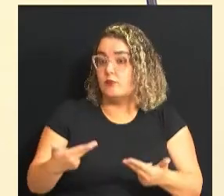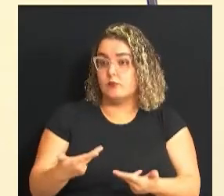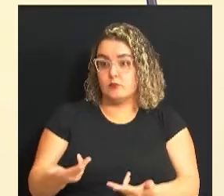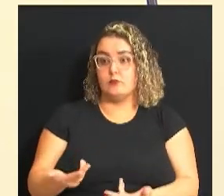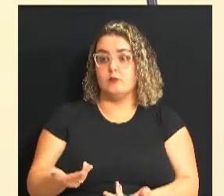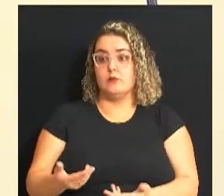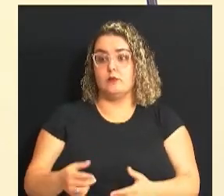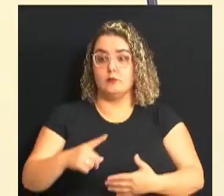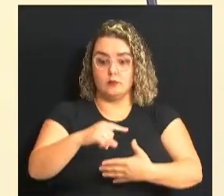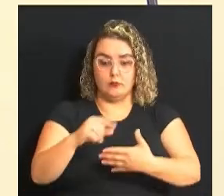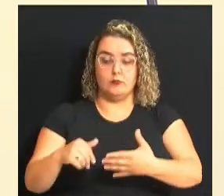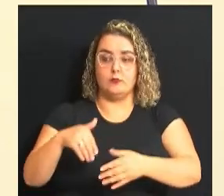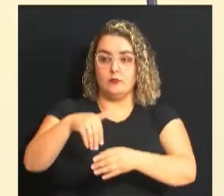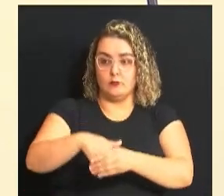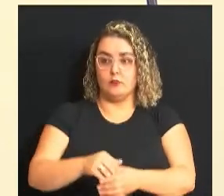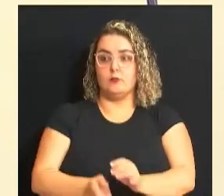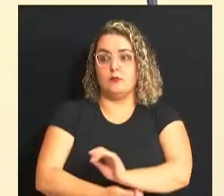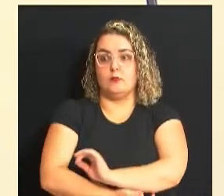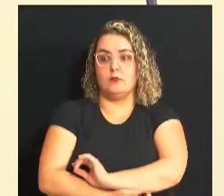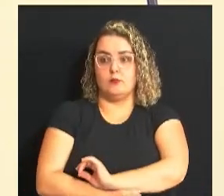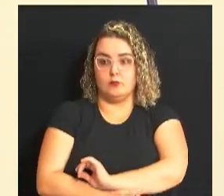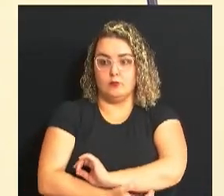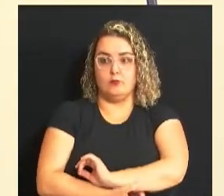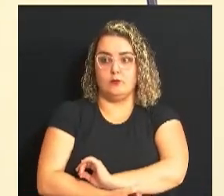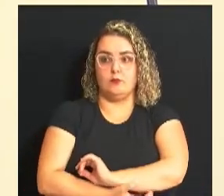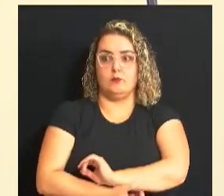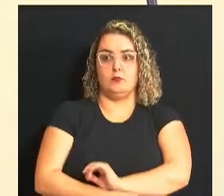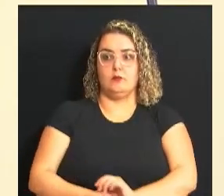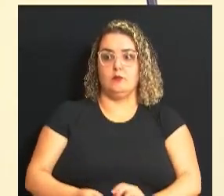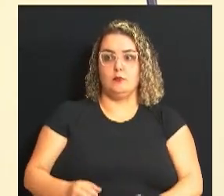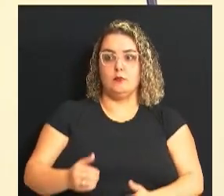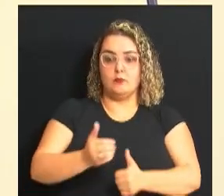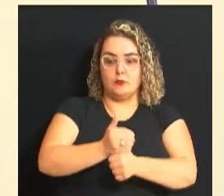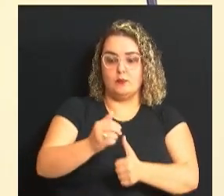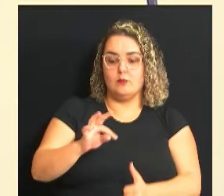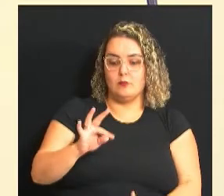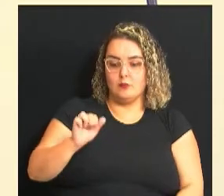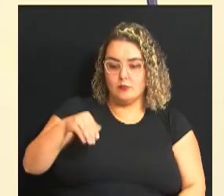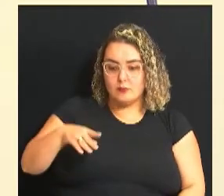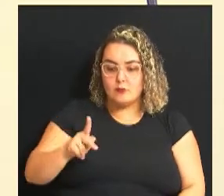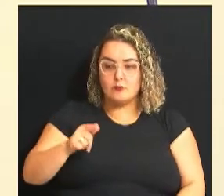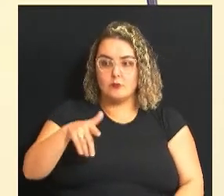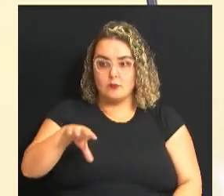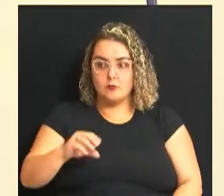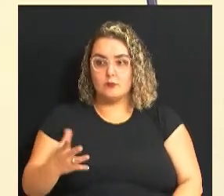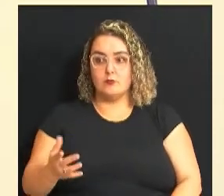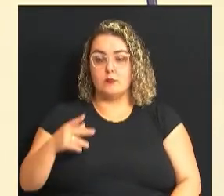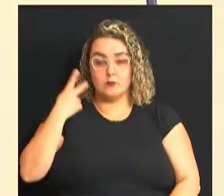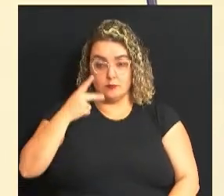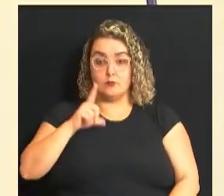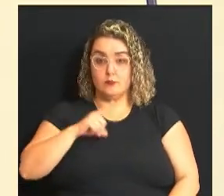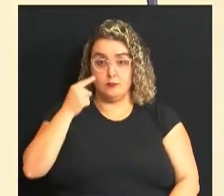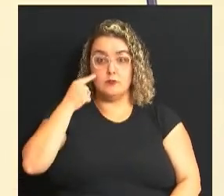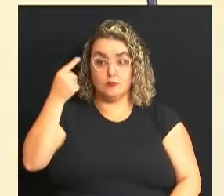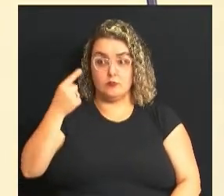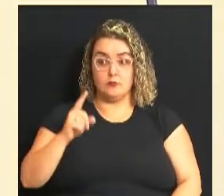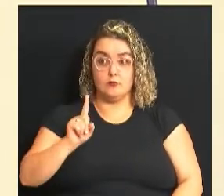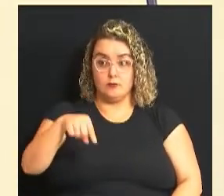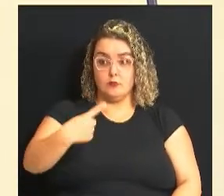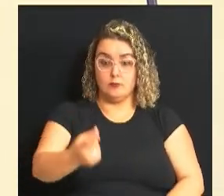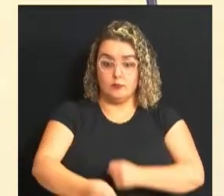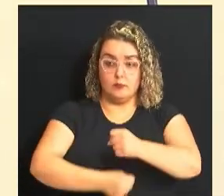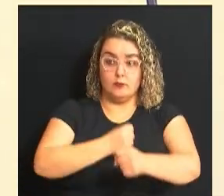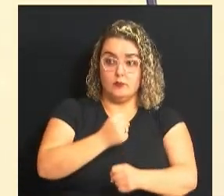eleição, ainda que fosse uma eleição de mandato tampão, que é o que nós falamos, para a vereadora ter uma ideia, nós temos a próxima eleição ano que vem,